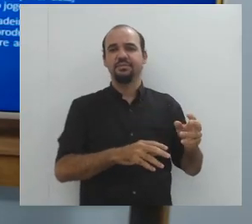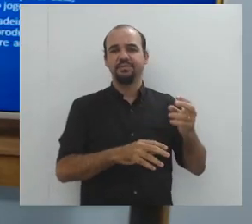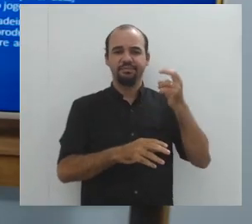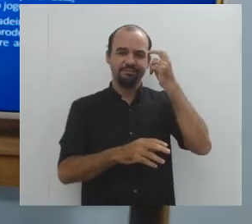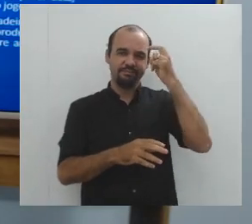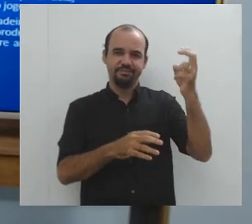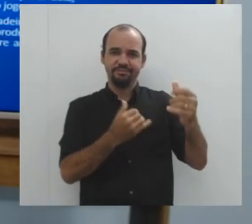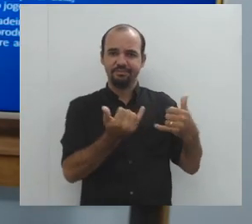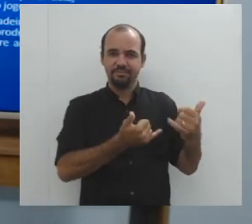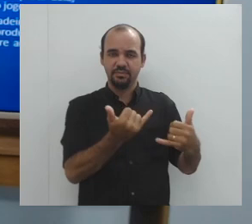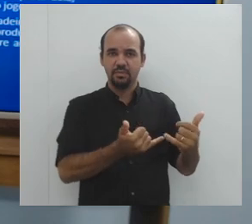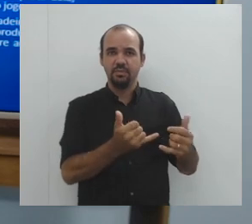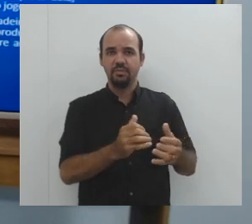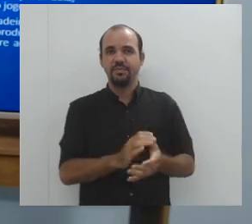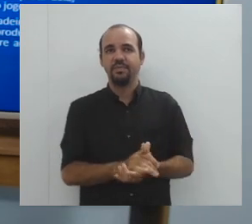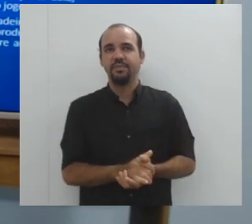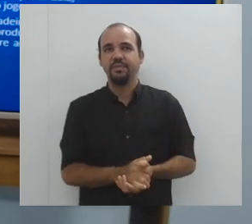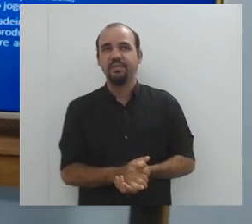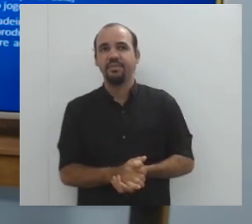Então,